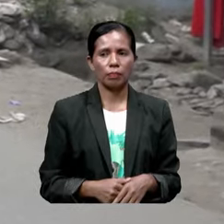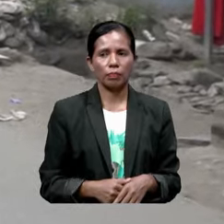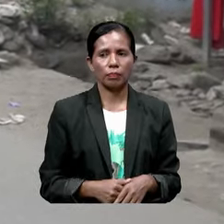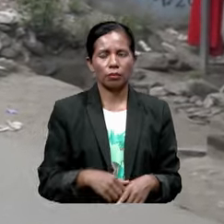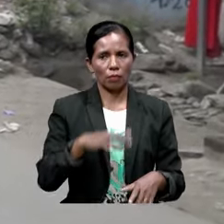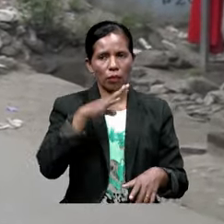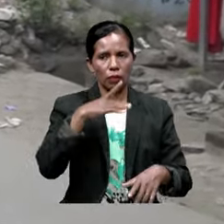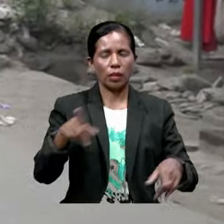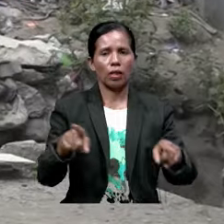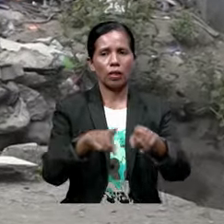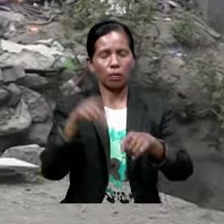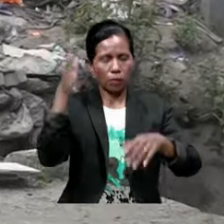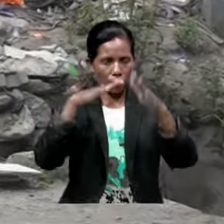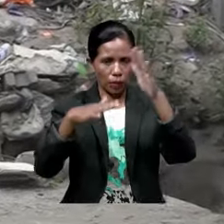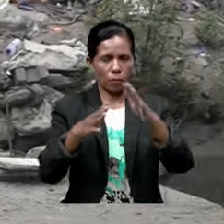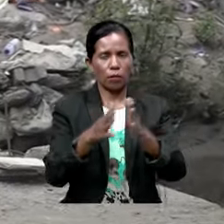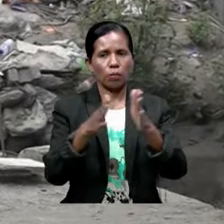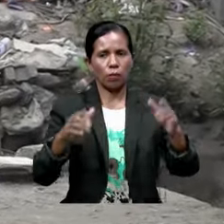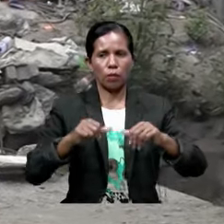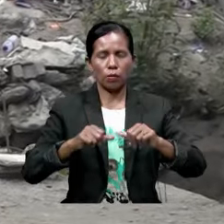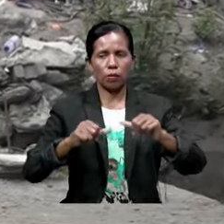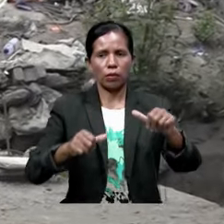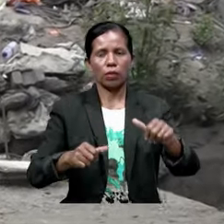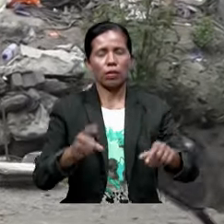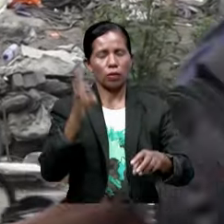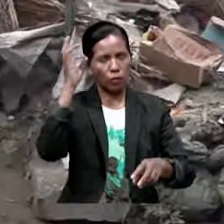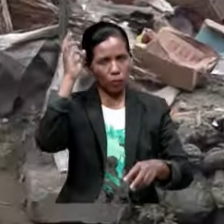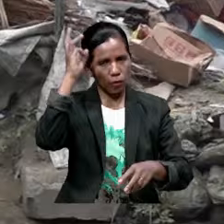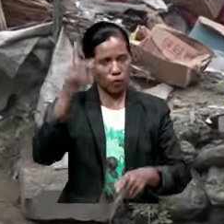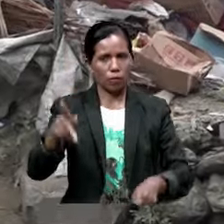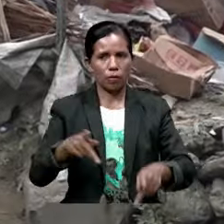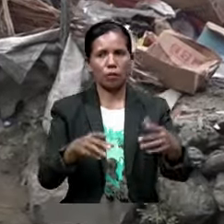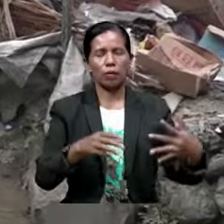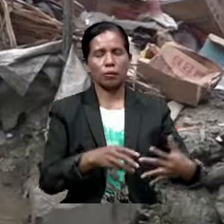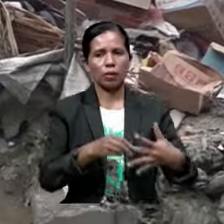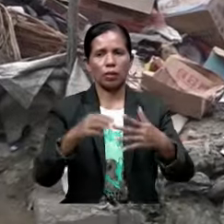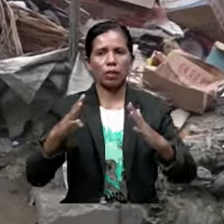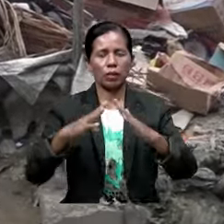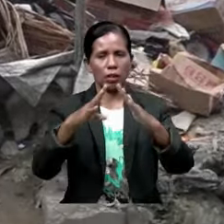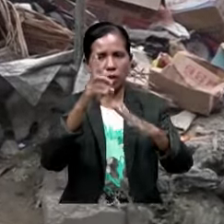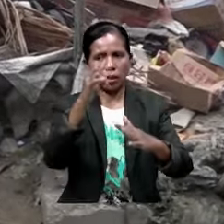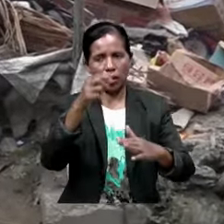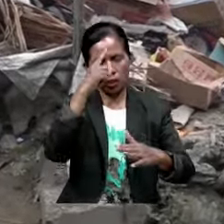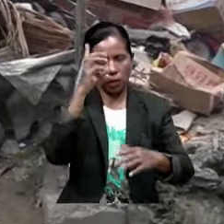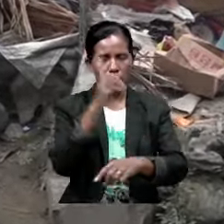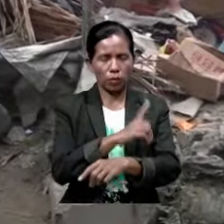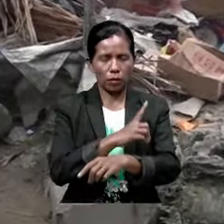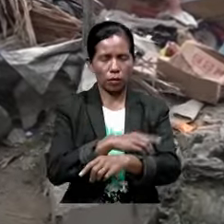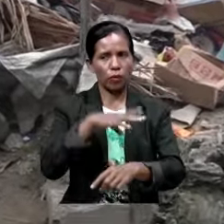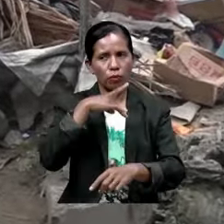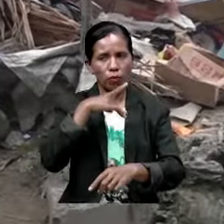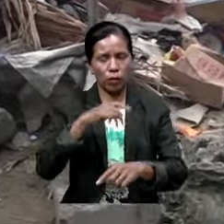Lixo no dar problema social nebe continua sai preocupação público. Liu-liu e a cidade de Ili, tamba cada loro volume